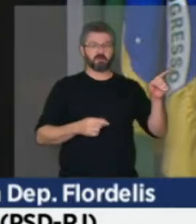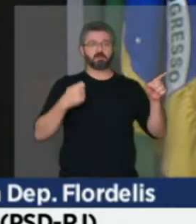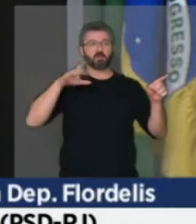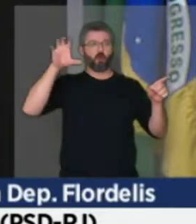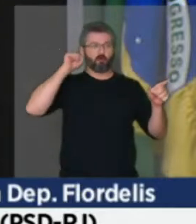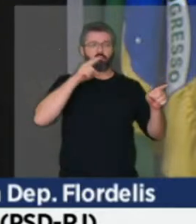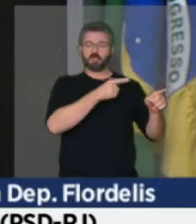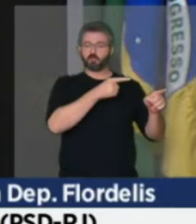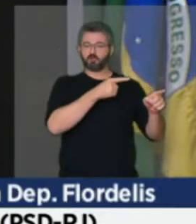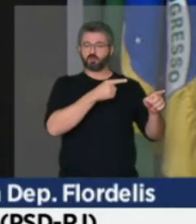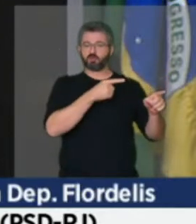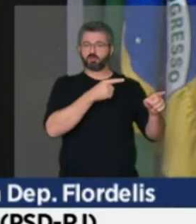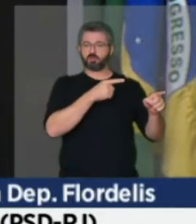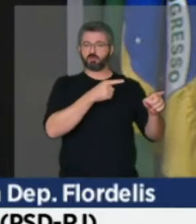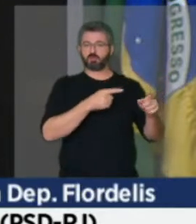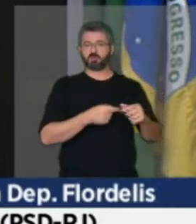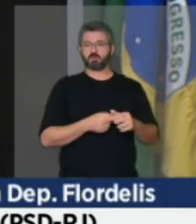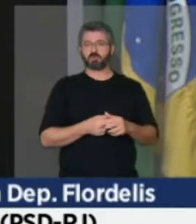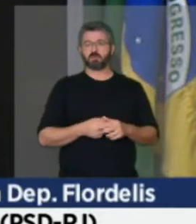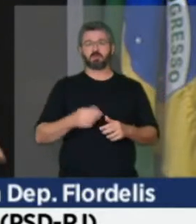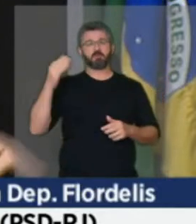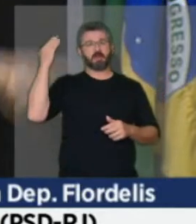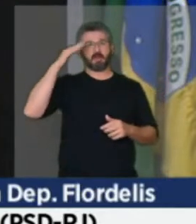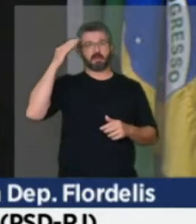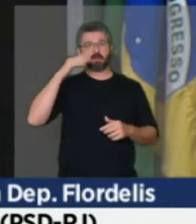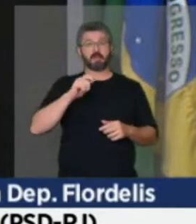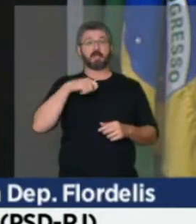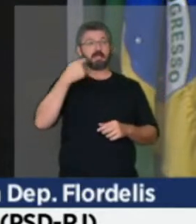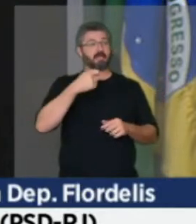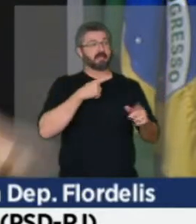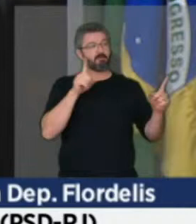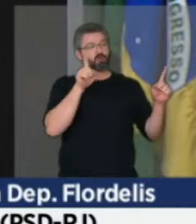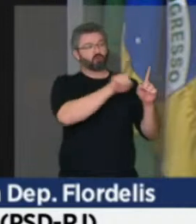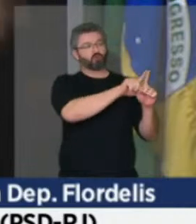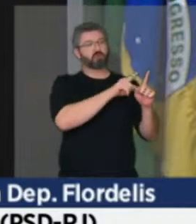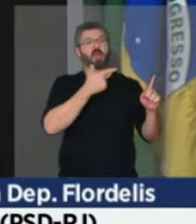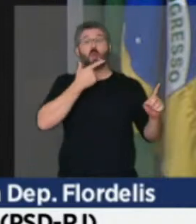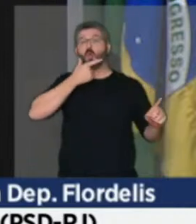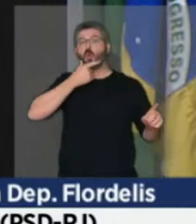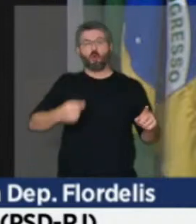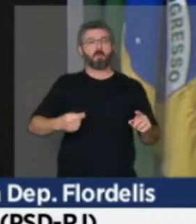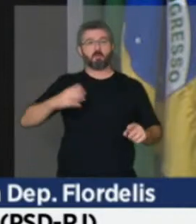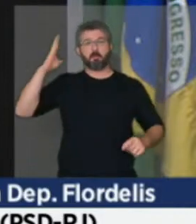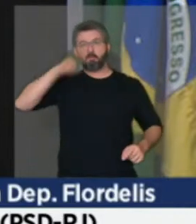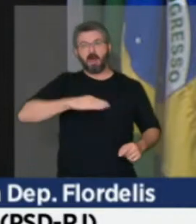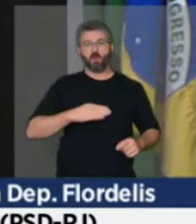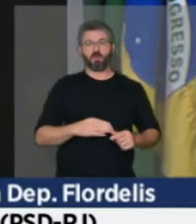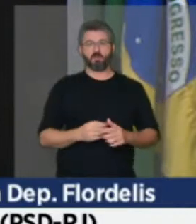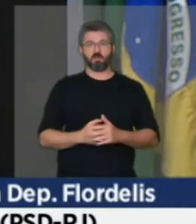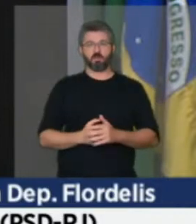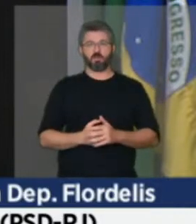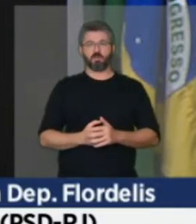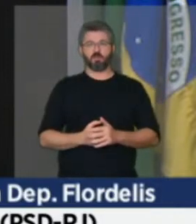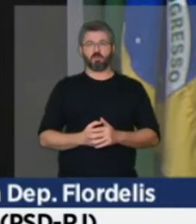ainda muito para entender que quem estava do teu lado era um mau caráter.